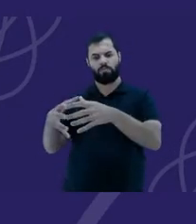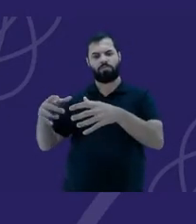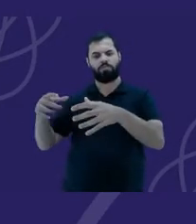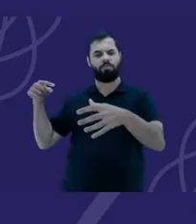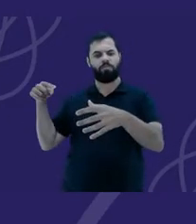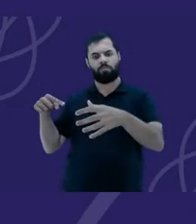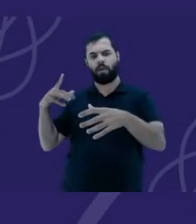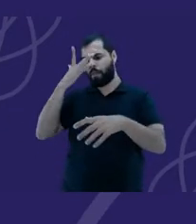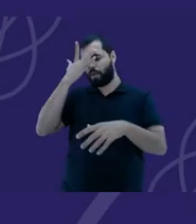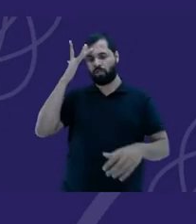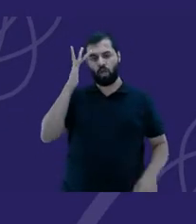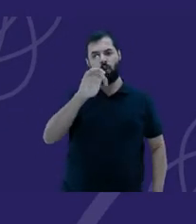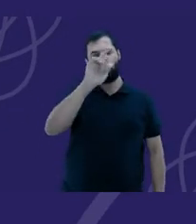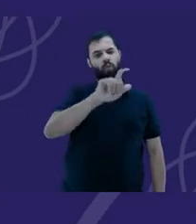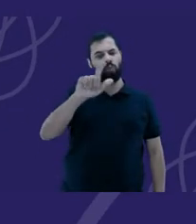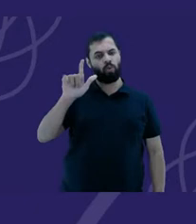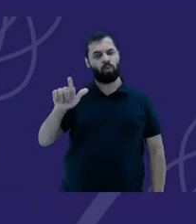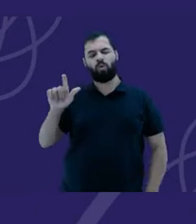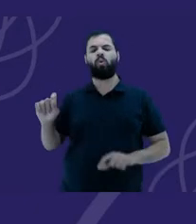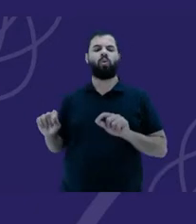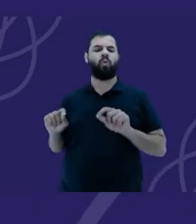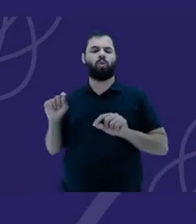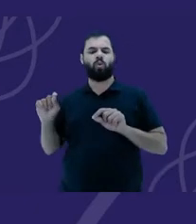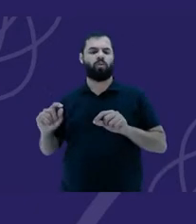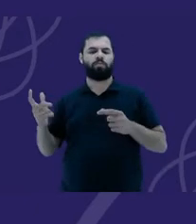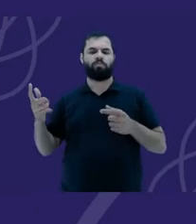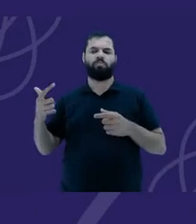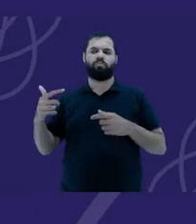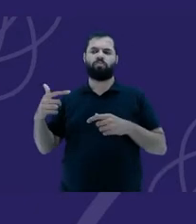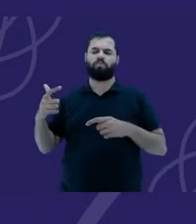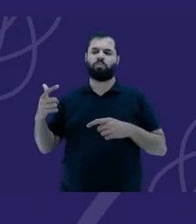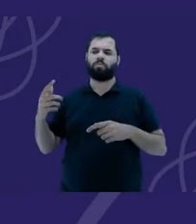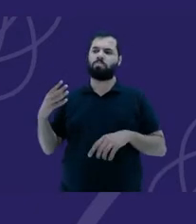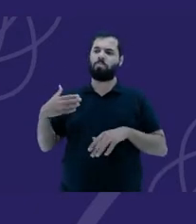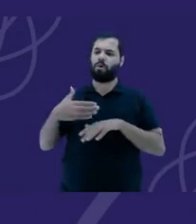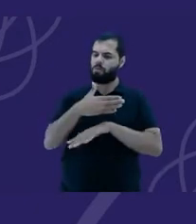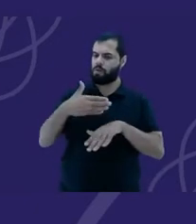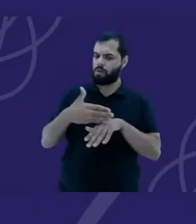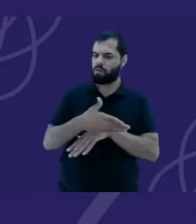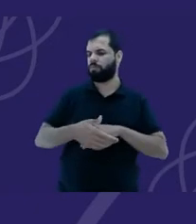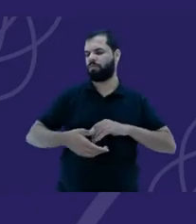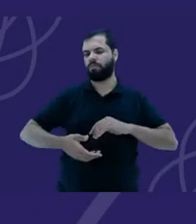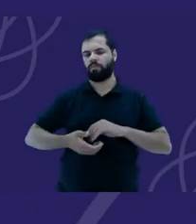essas pessoas que nos, né, fizeram com que